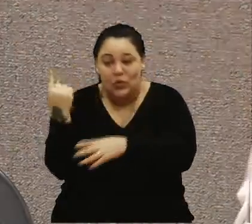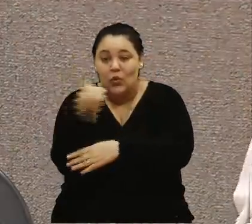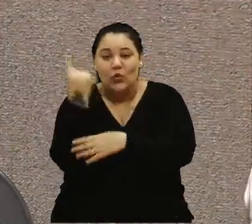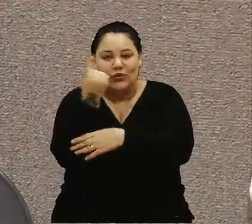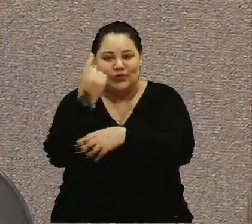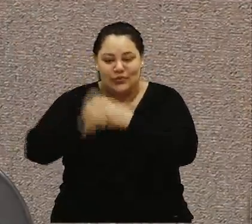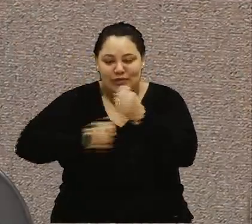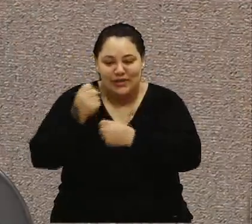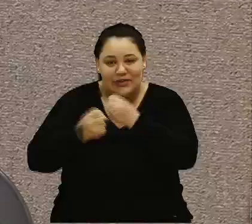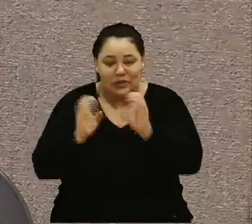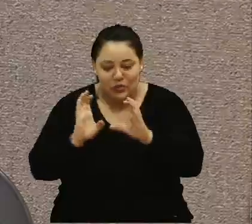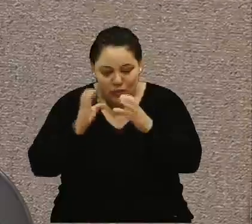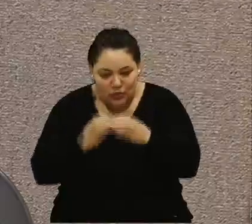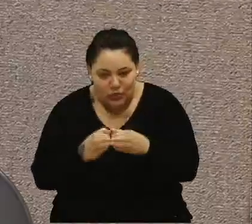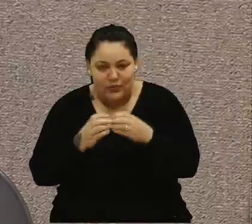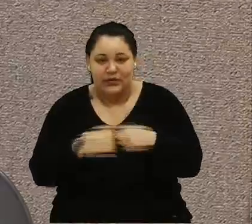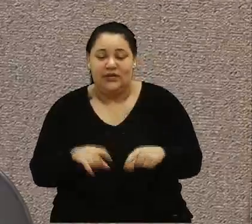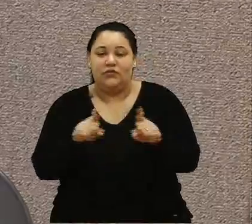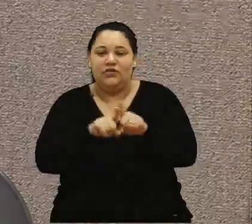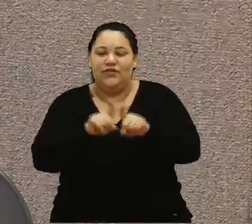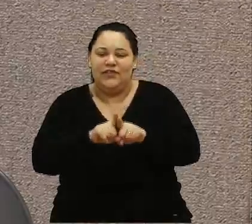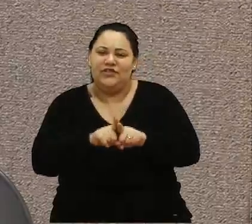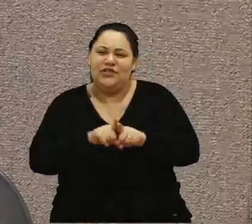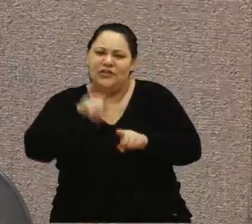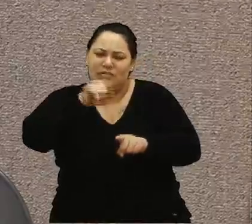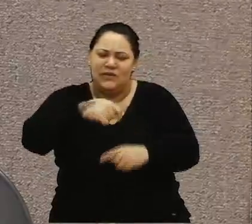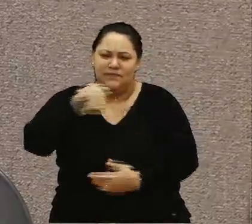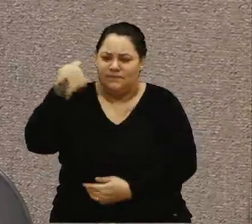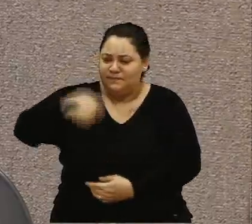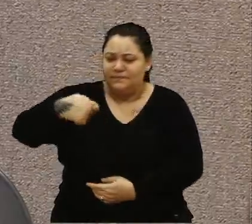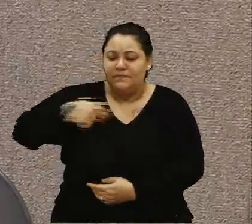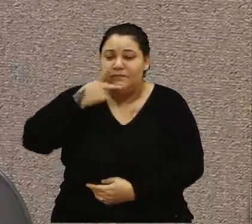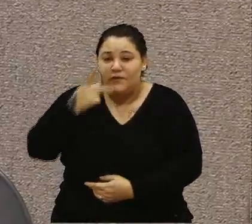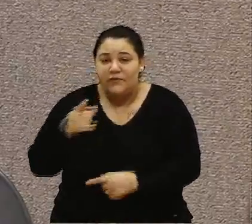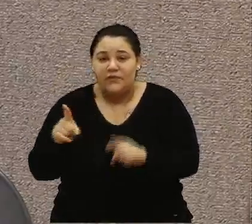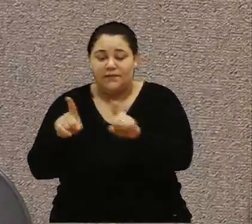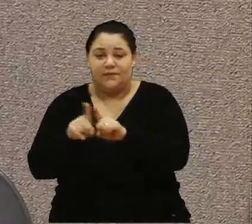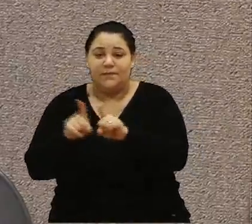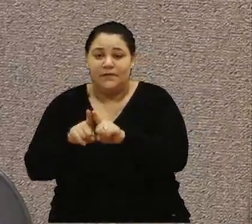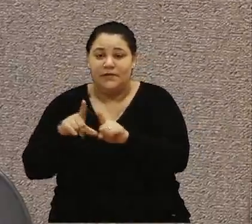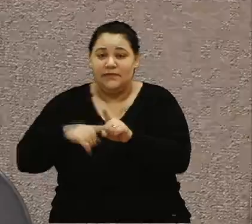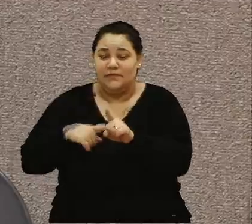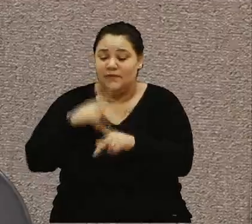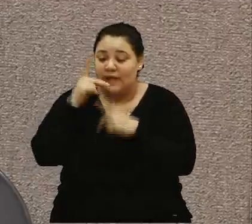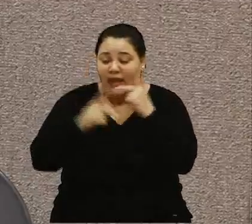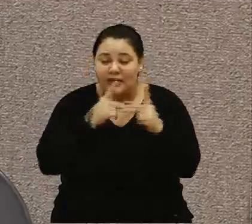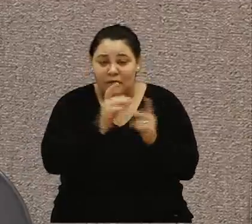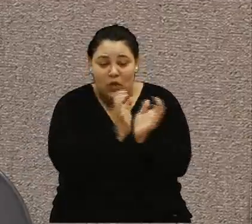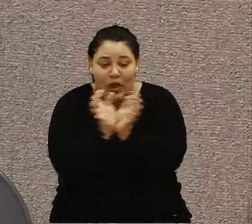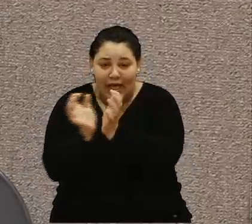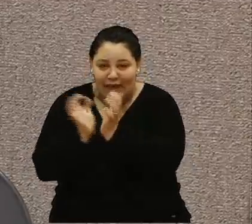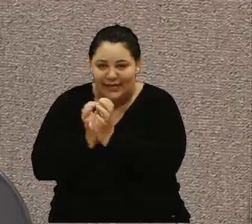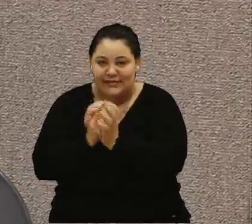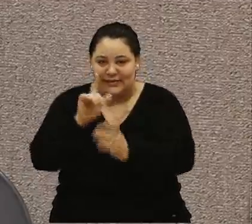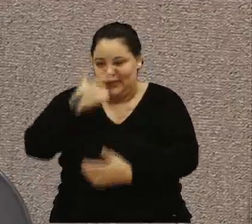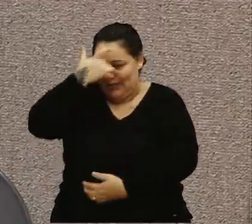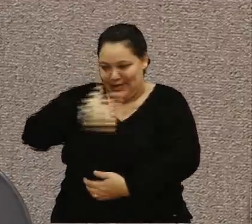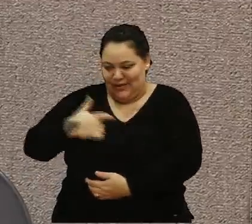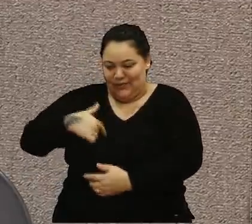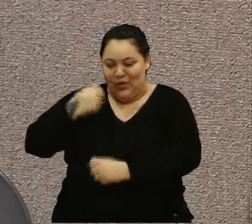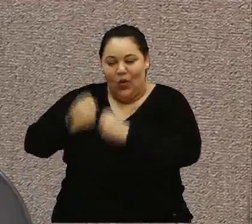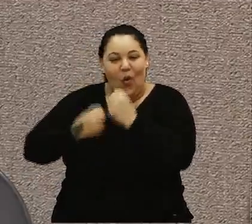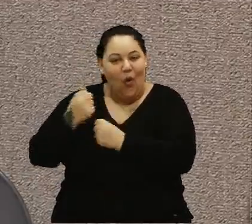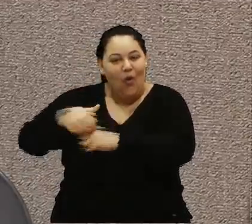Corredores, enfim. De qualquer maneira, eu preciso dizer que, como citada pelos colegas aqui, como alguém que é corredora de rua, como alguém